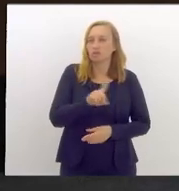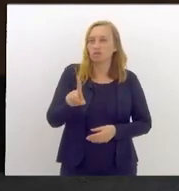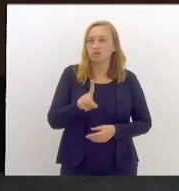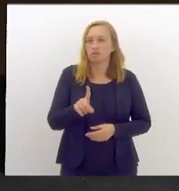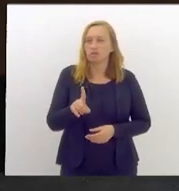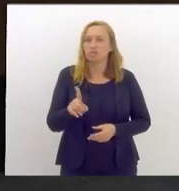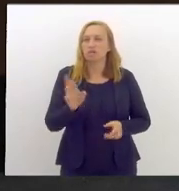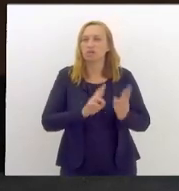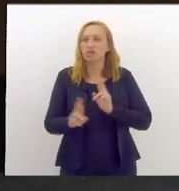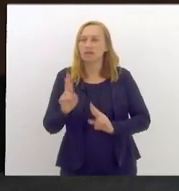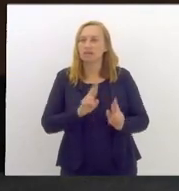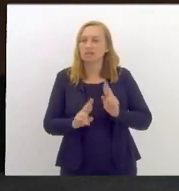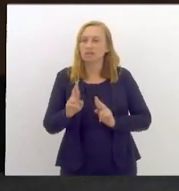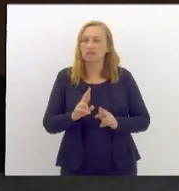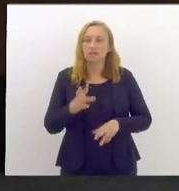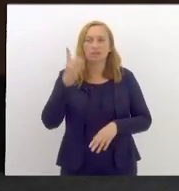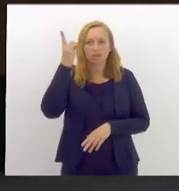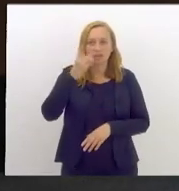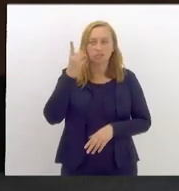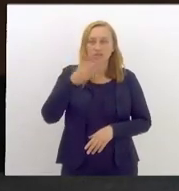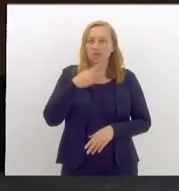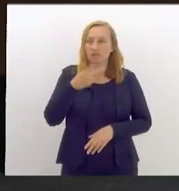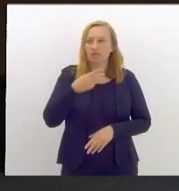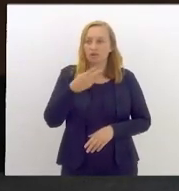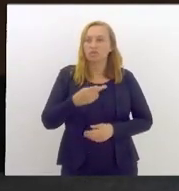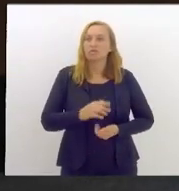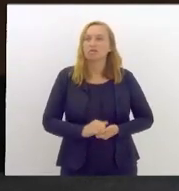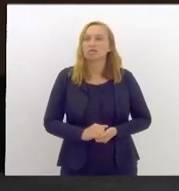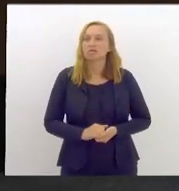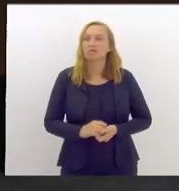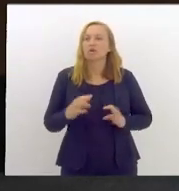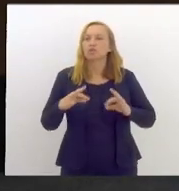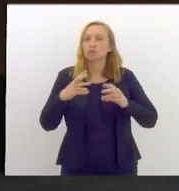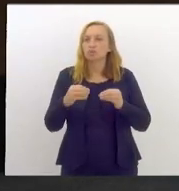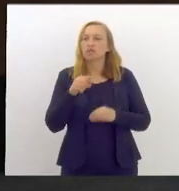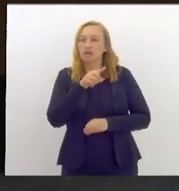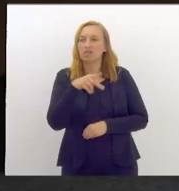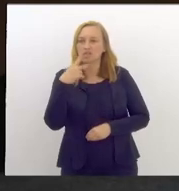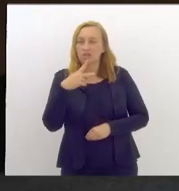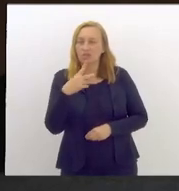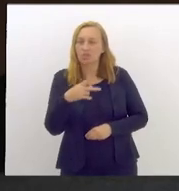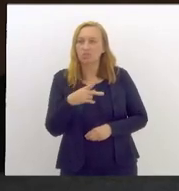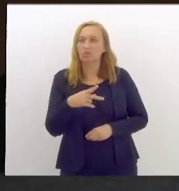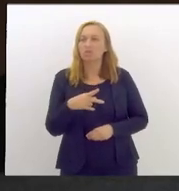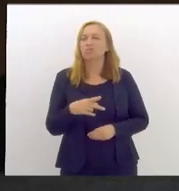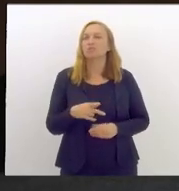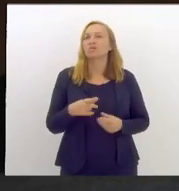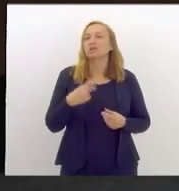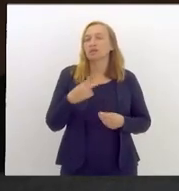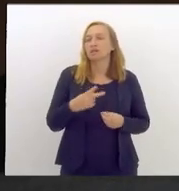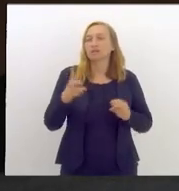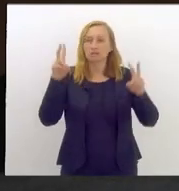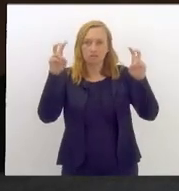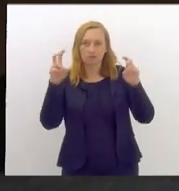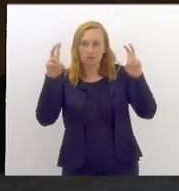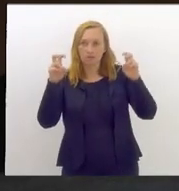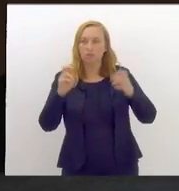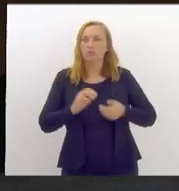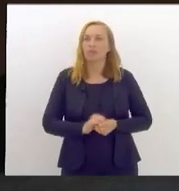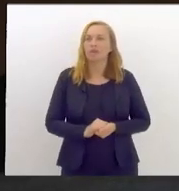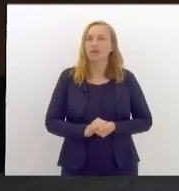em relação a deputada que me antecedeu tudo isso que ela falou foi levantado na questão da